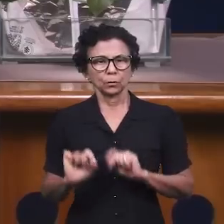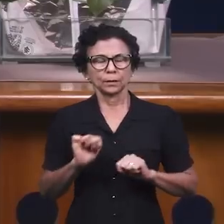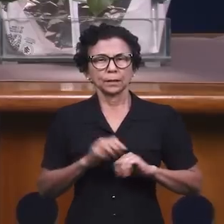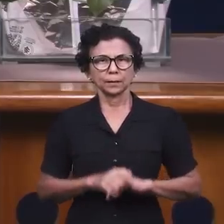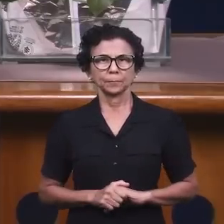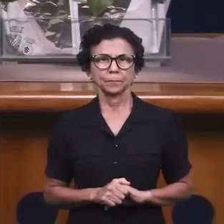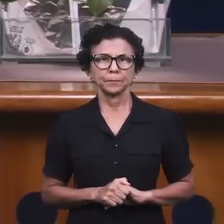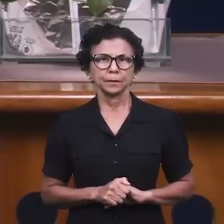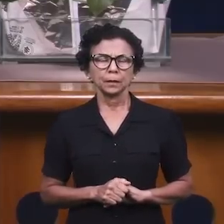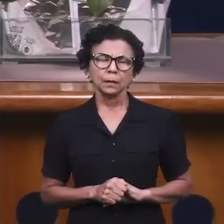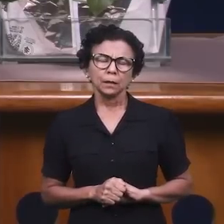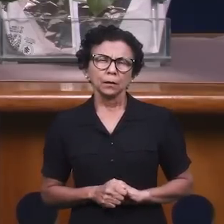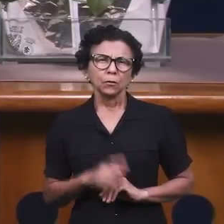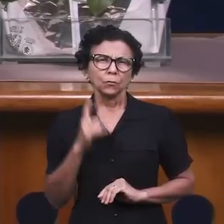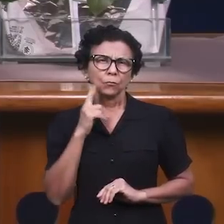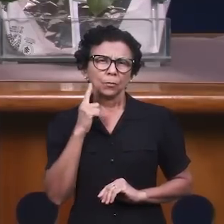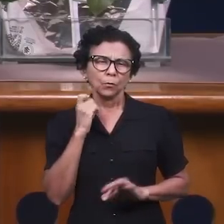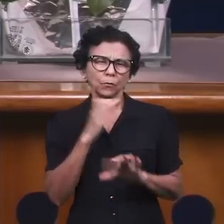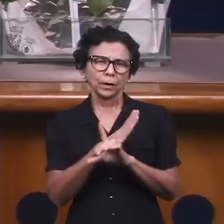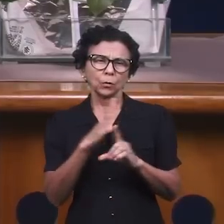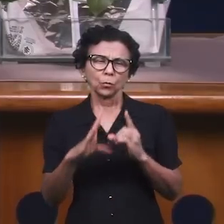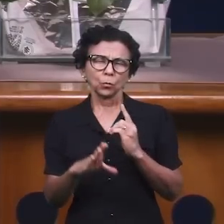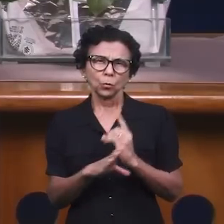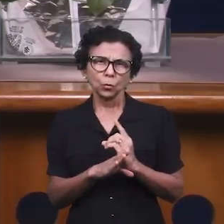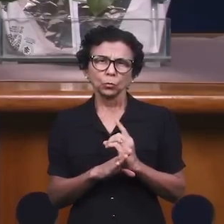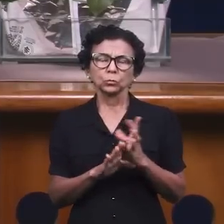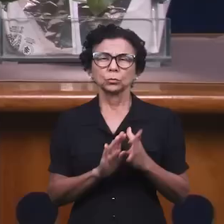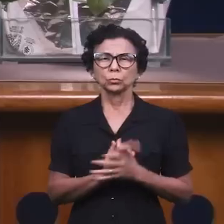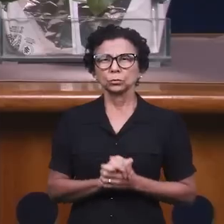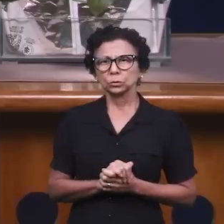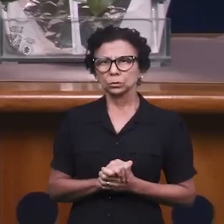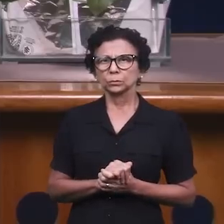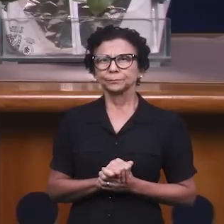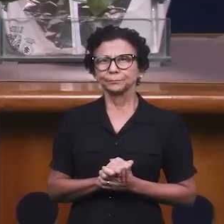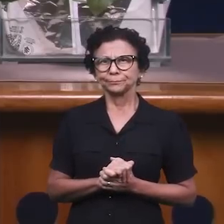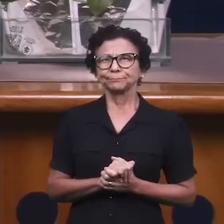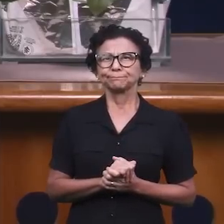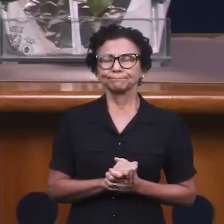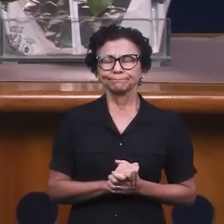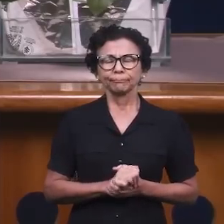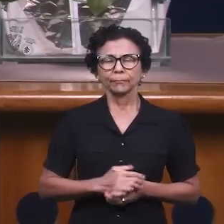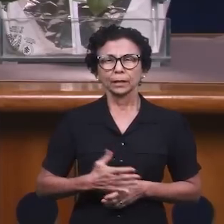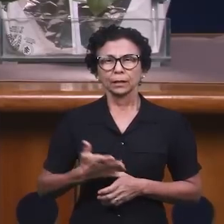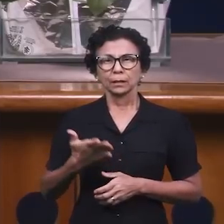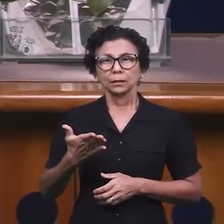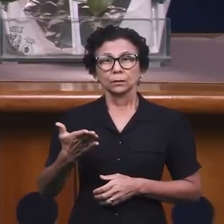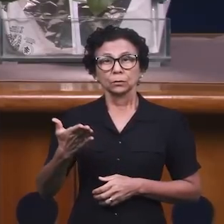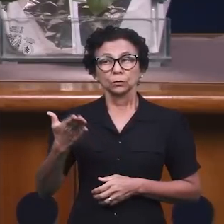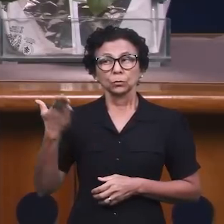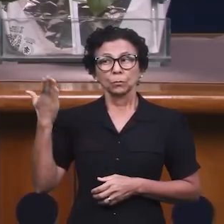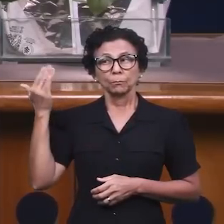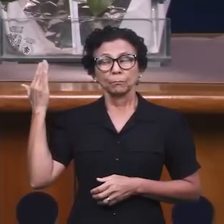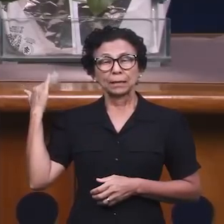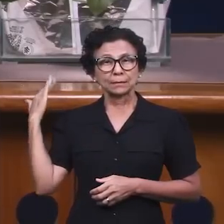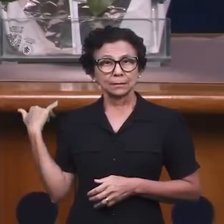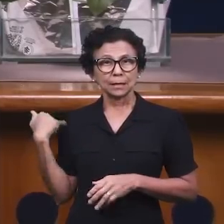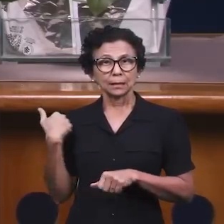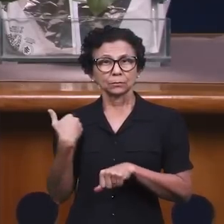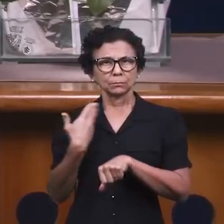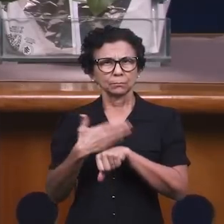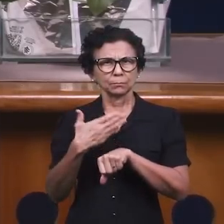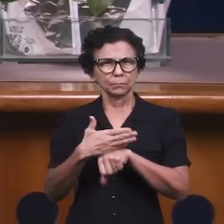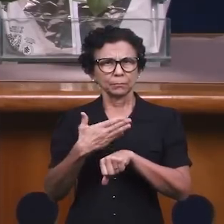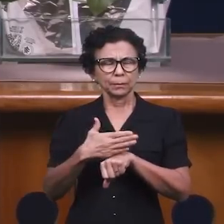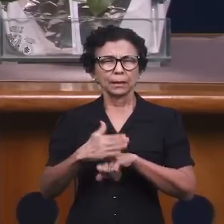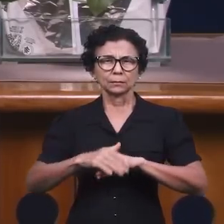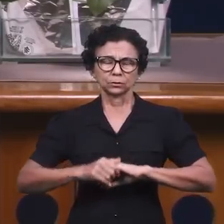contemporâneas de culto com as práticas místicas do passado, que esse passado aqui não é distante, destacando